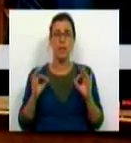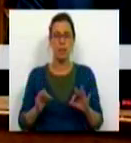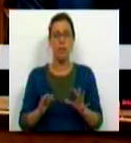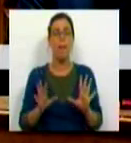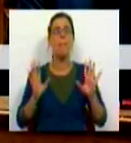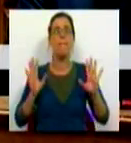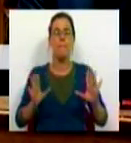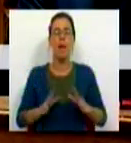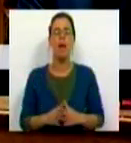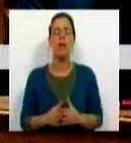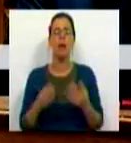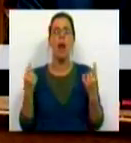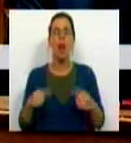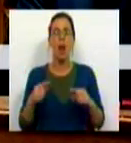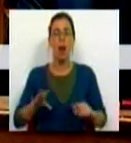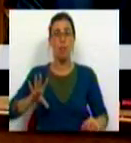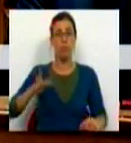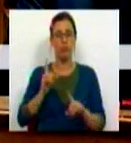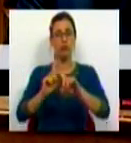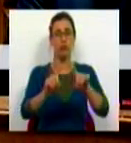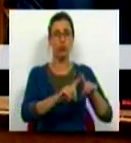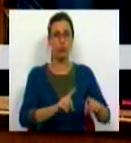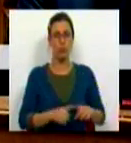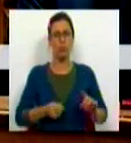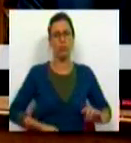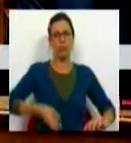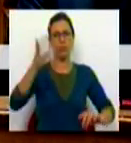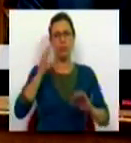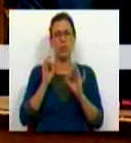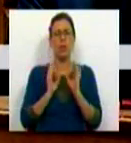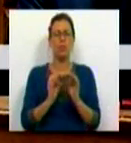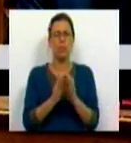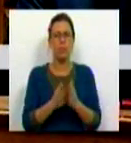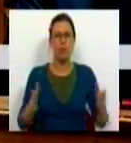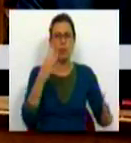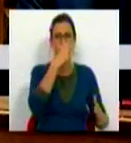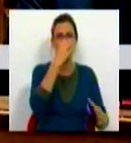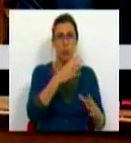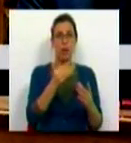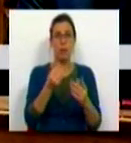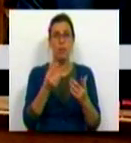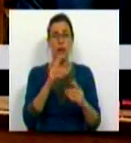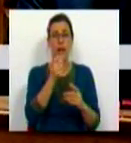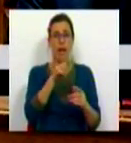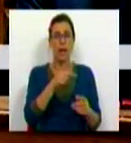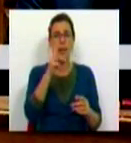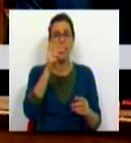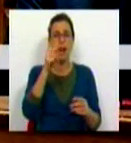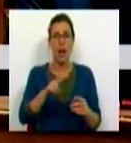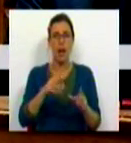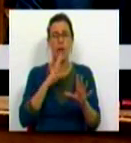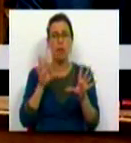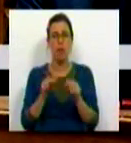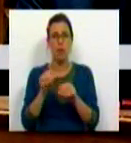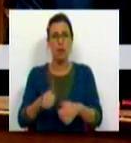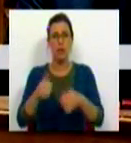No entanto, existem na região várias centenas de suiniculturas, muitas estão em rene, em RAN, em